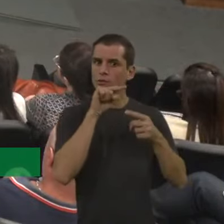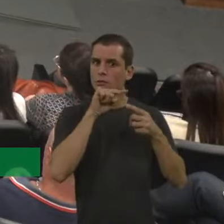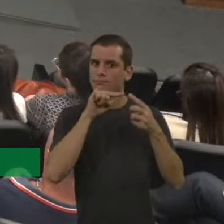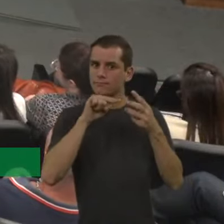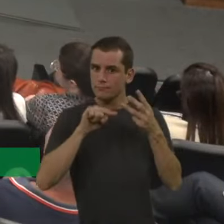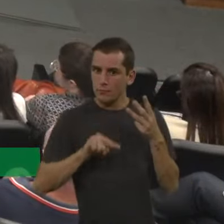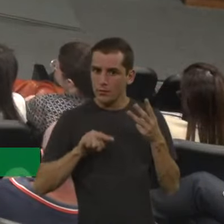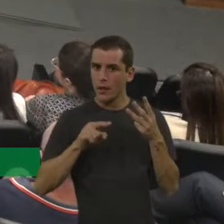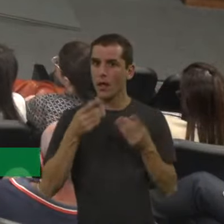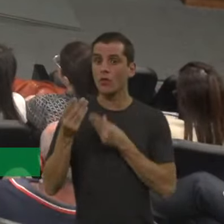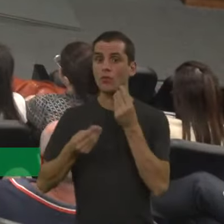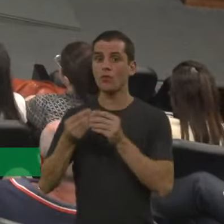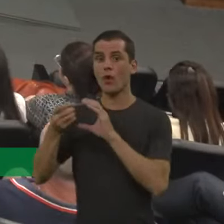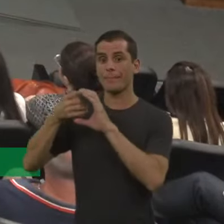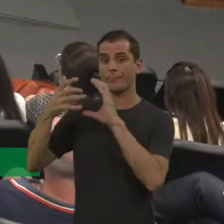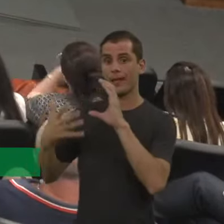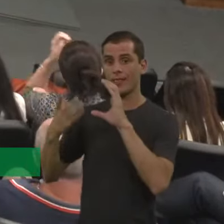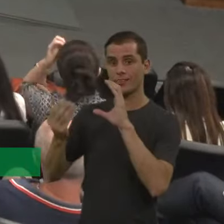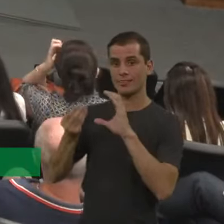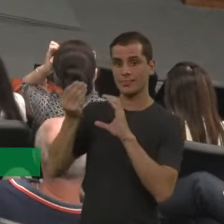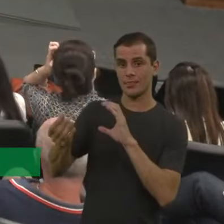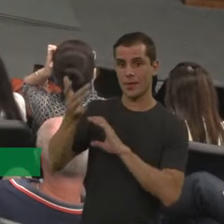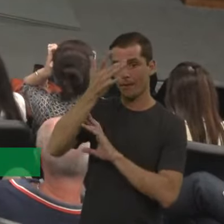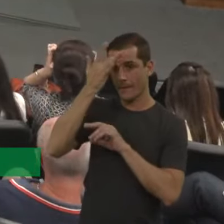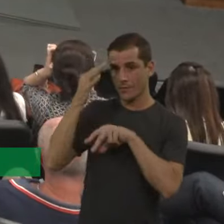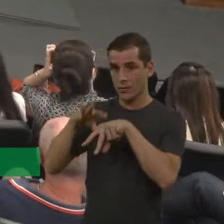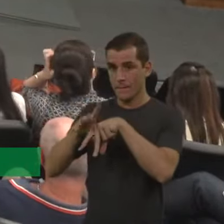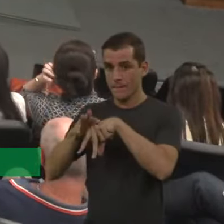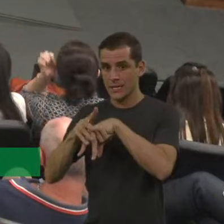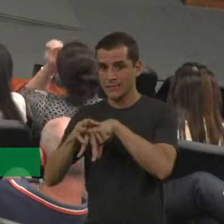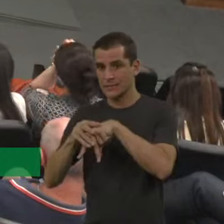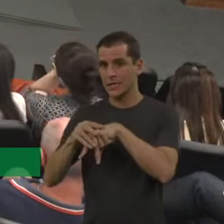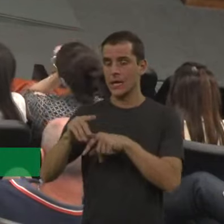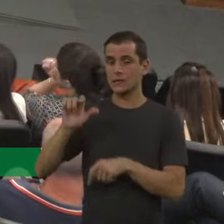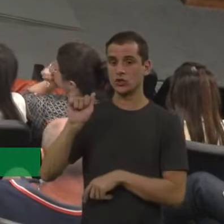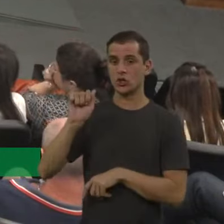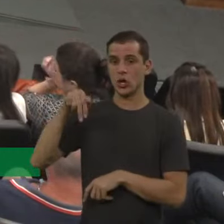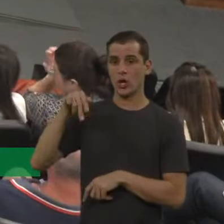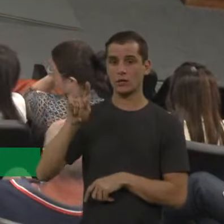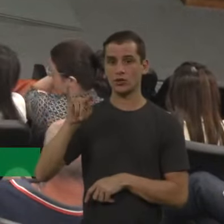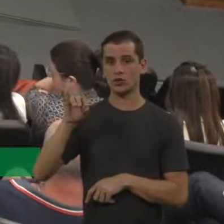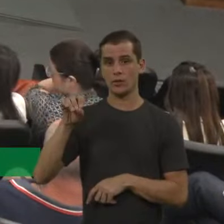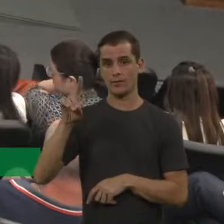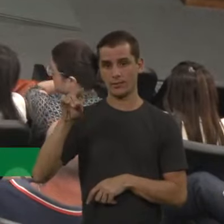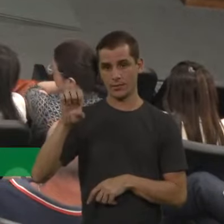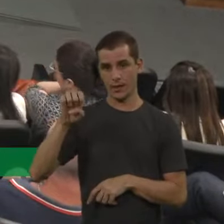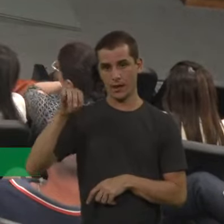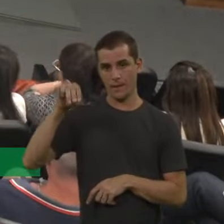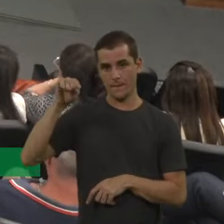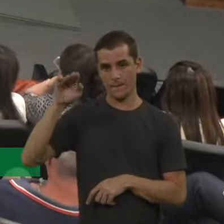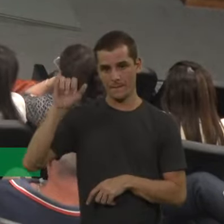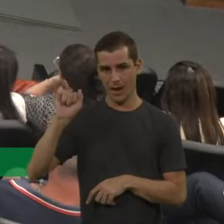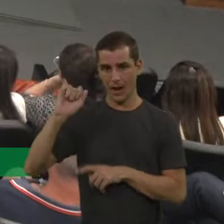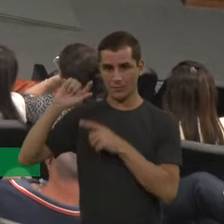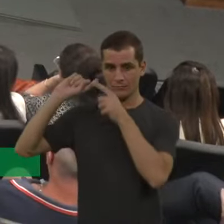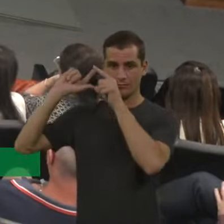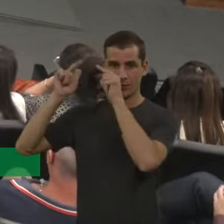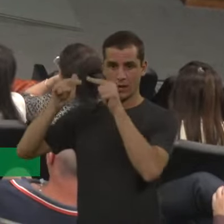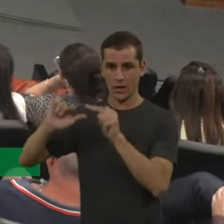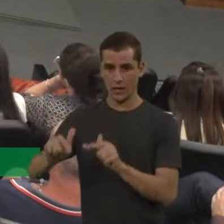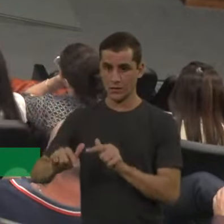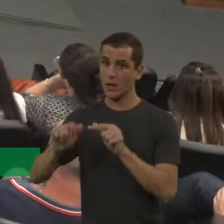para tentar caracterizar aquele paciente como com angedema hereditário. Ele deixa descendentes, então